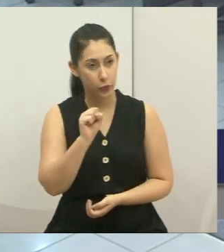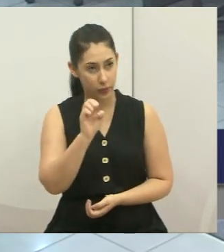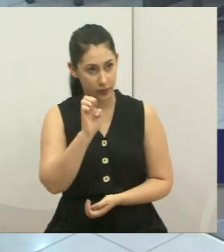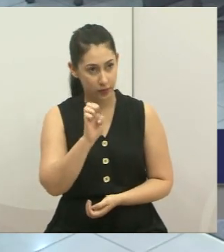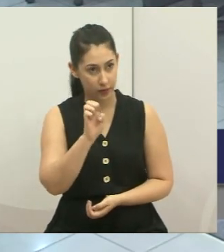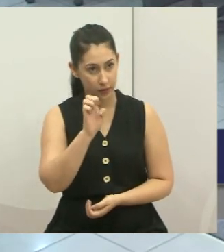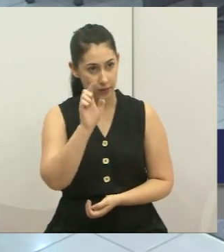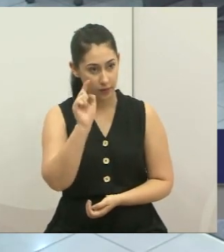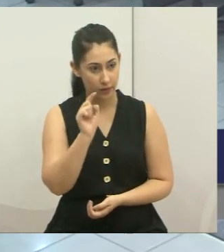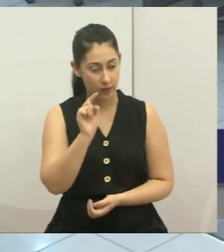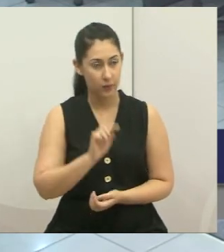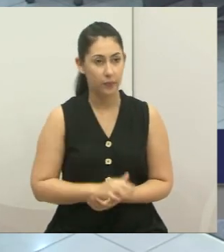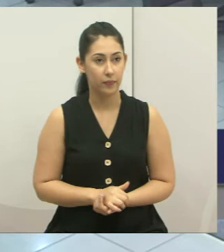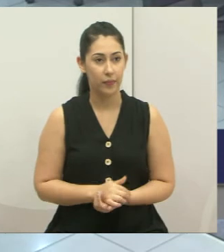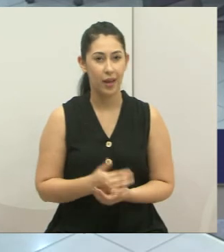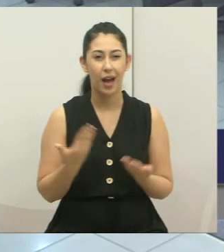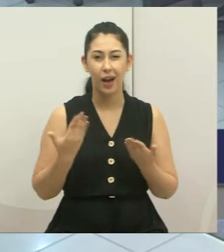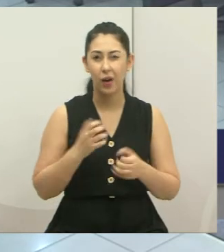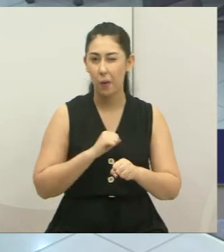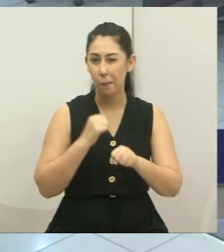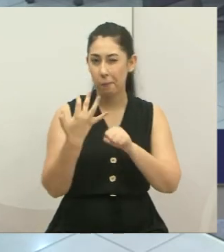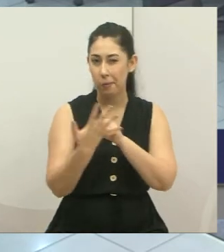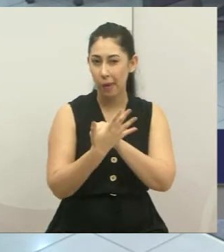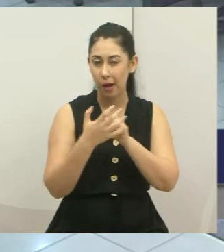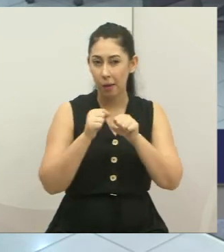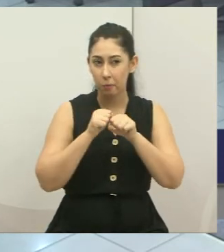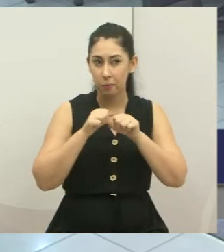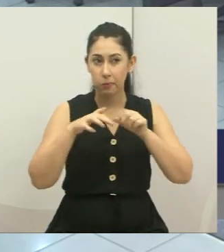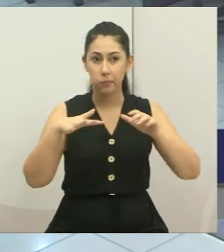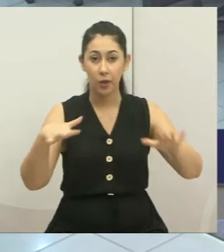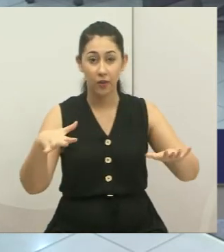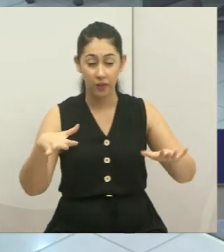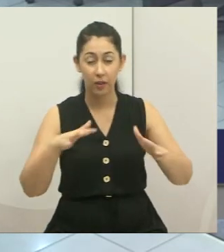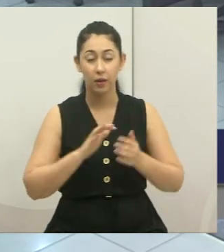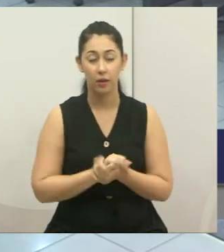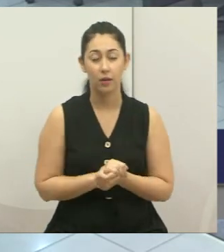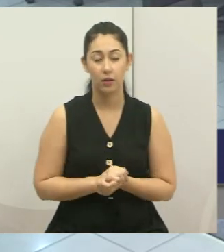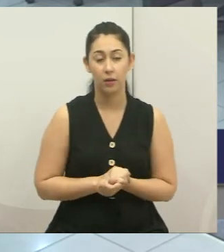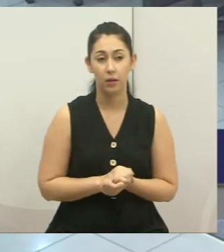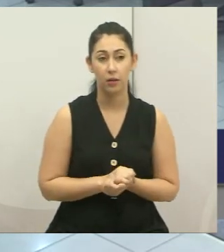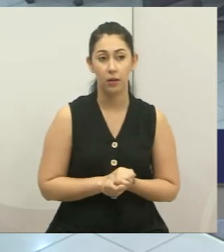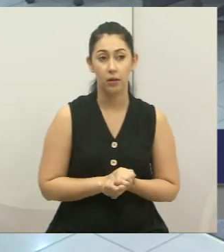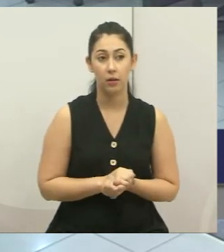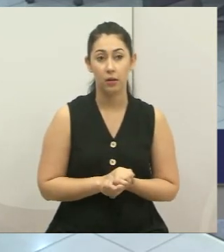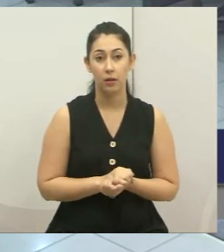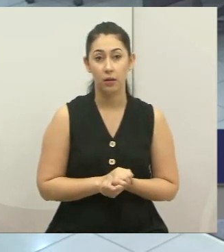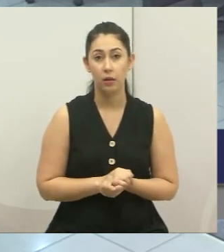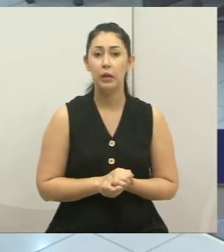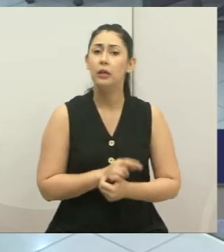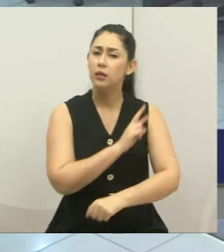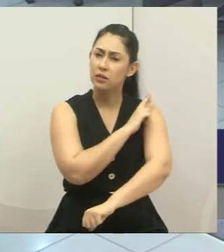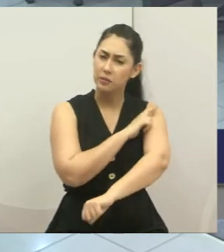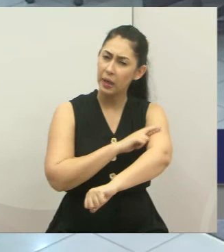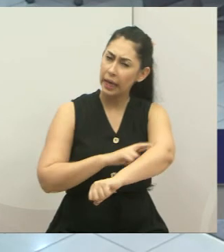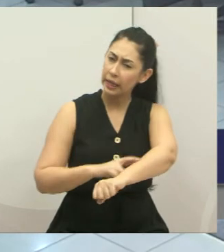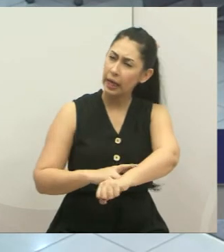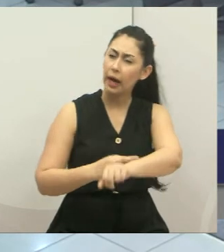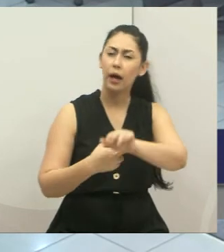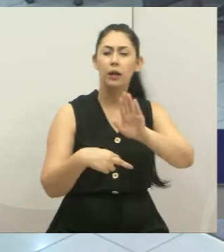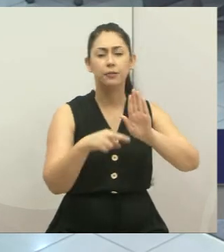por conta da pandemia do Covid-19, para respeitar todos os